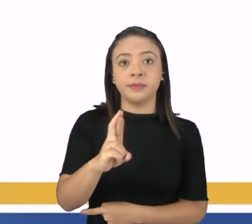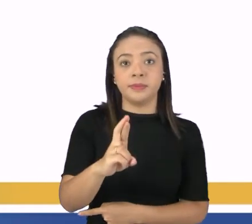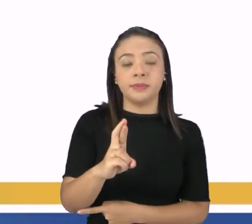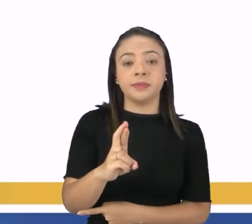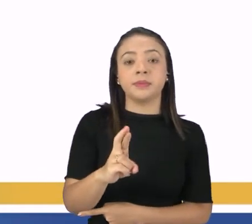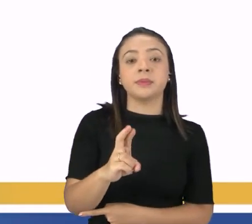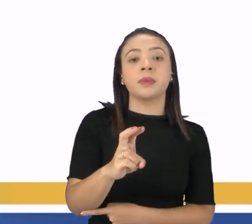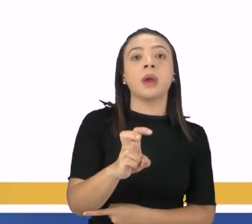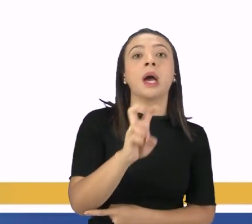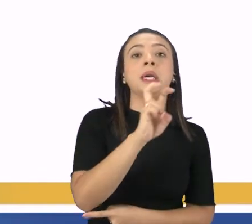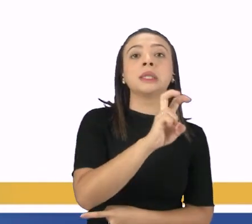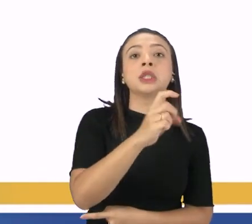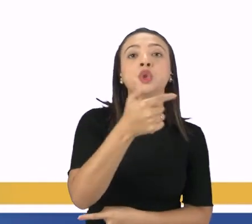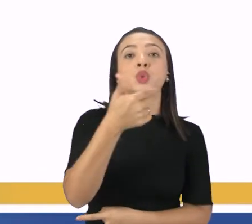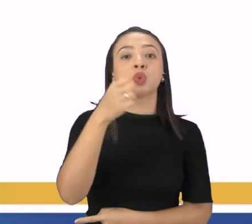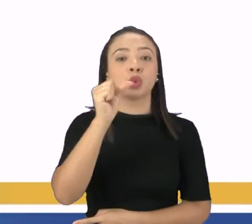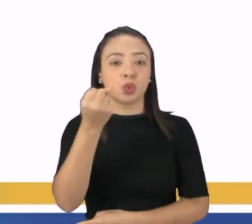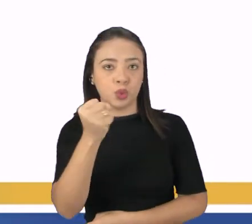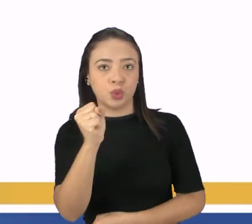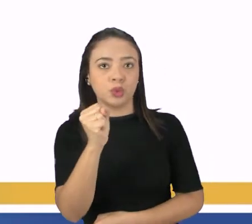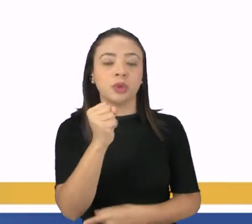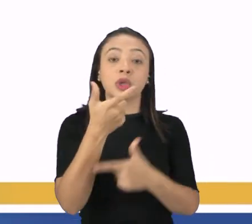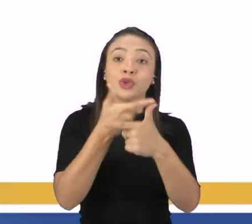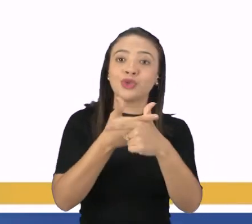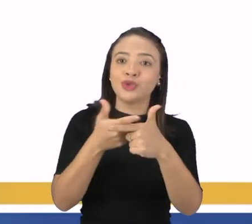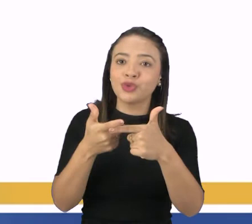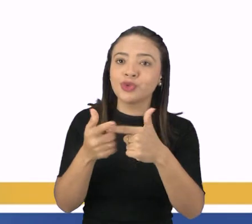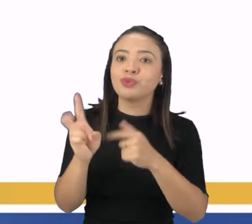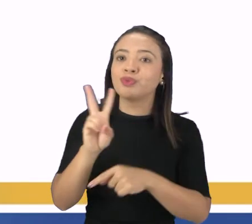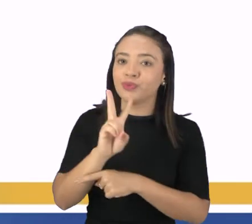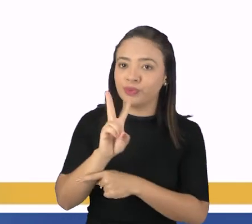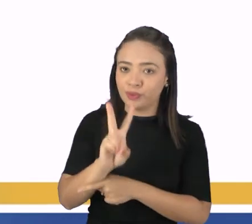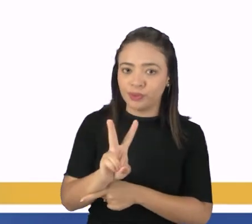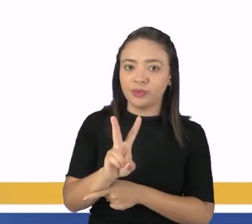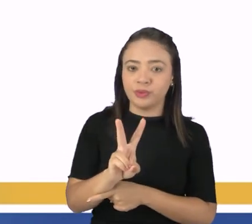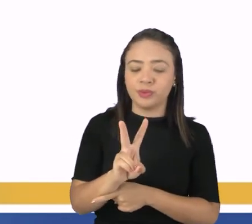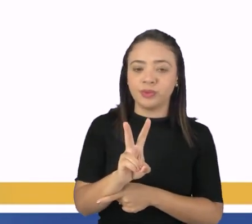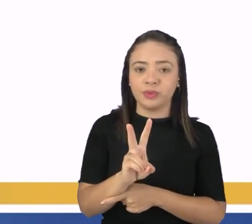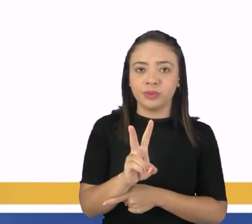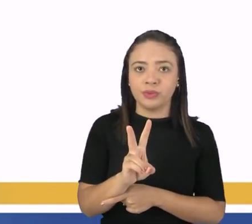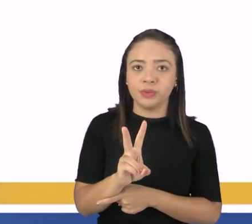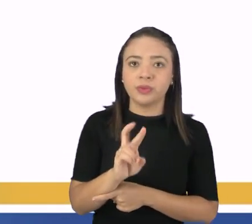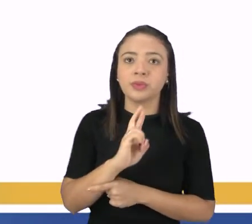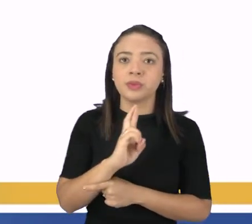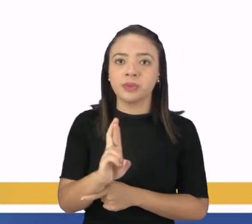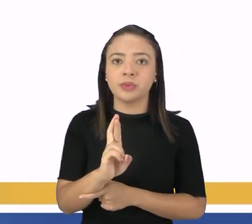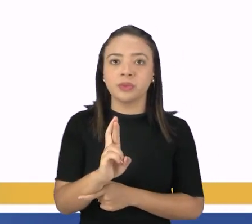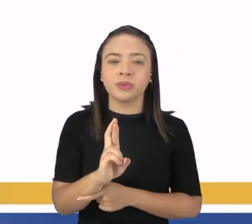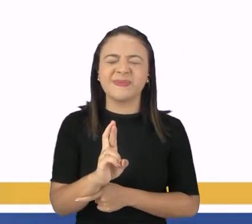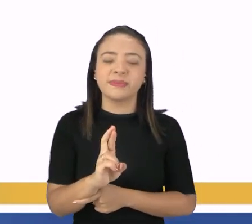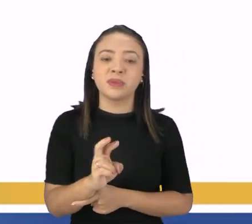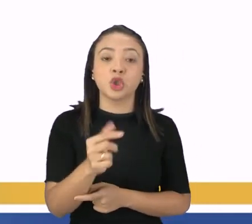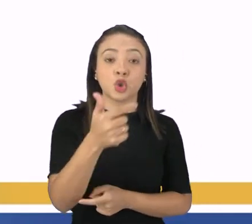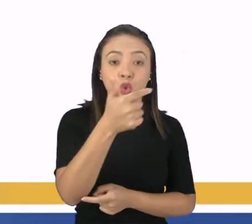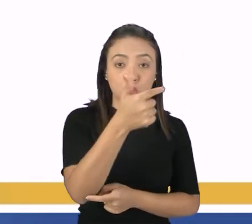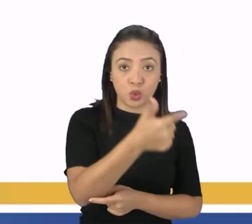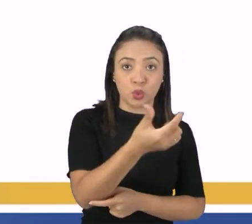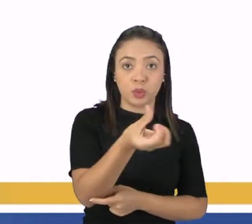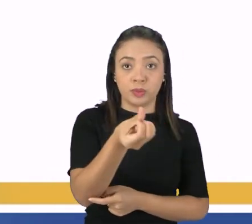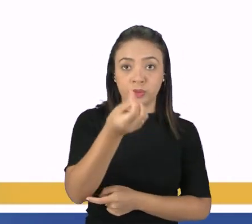e isso vai trazer para a gente o número 528. Agora, dividindo 528 para 2, temos